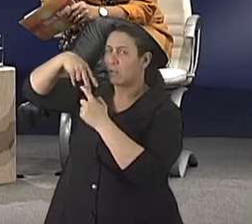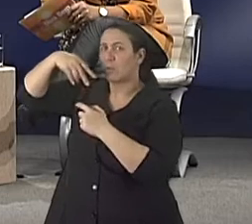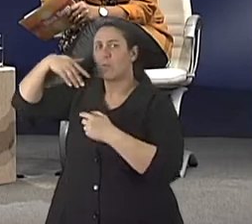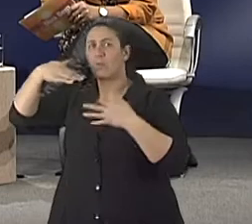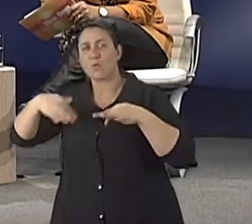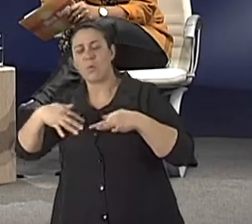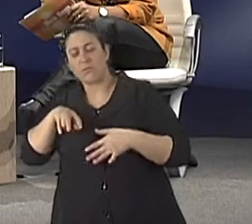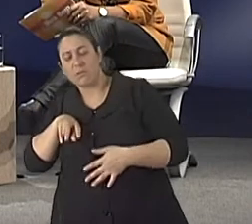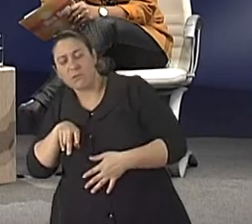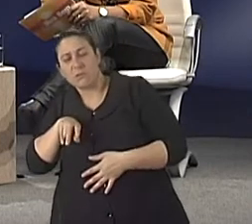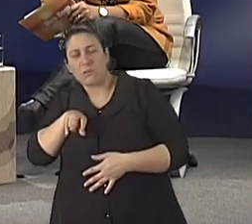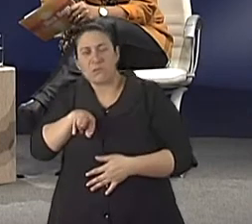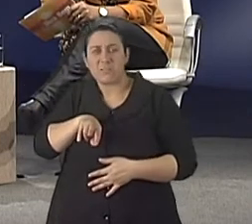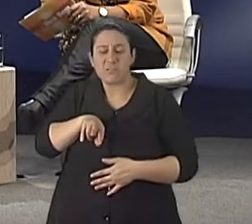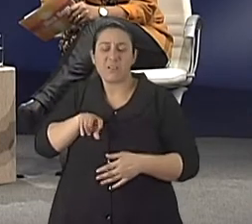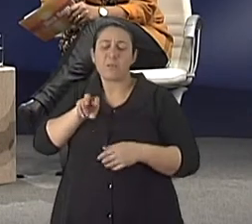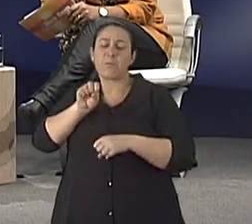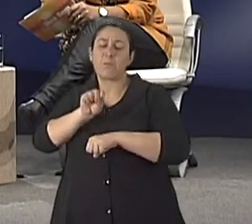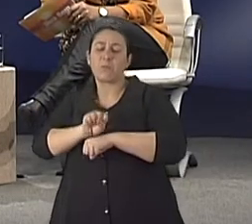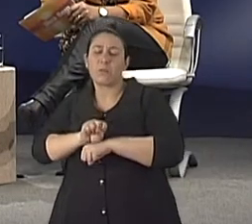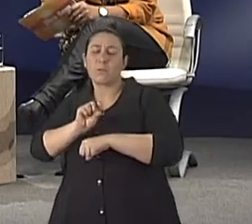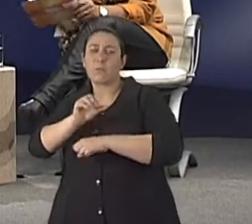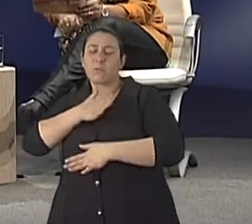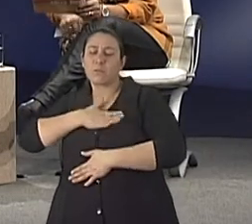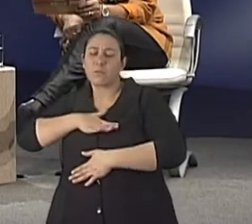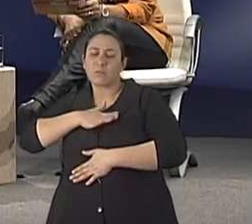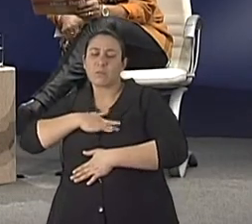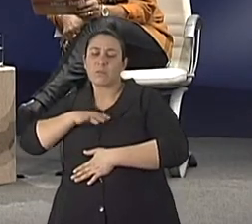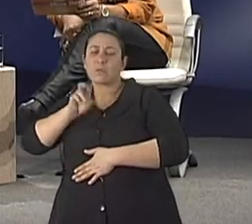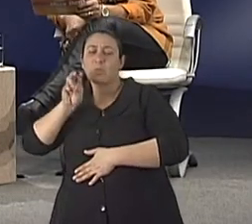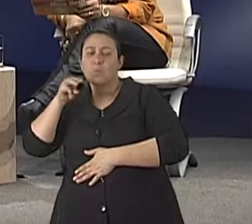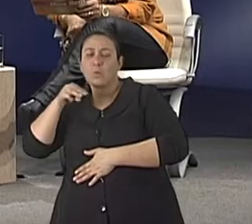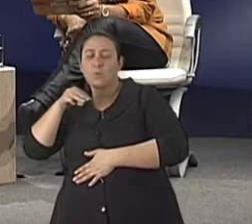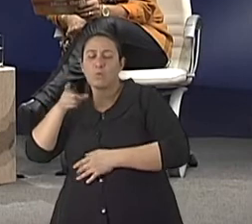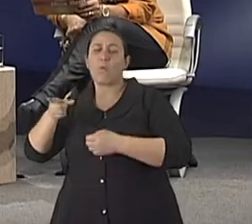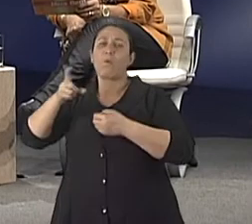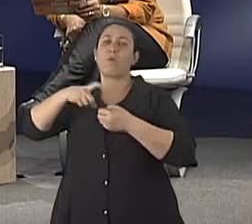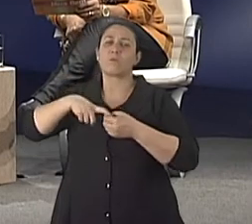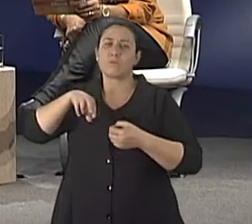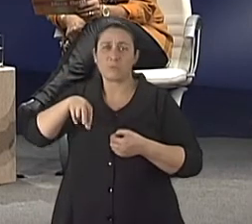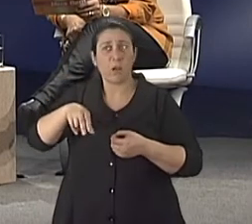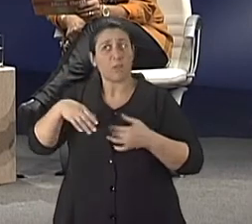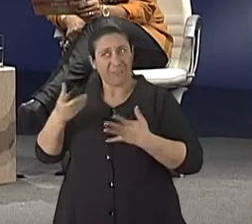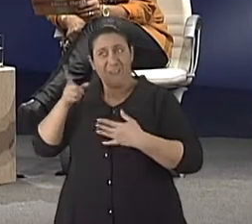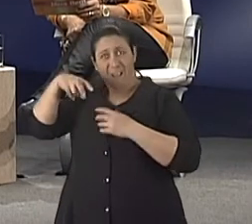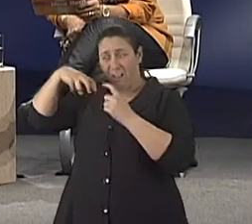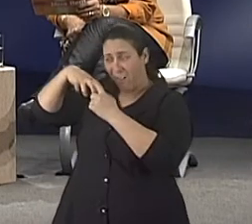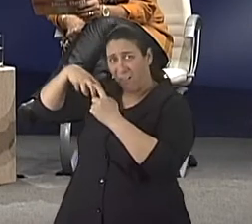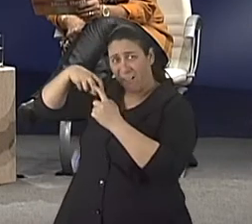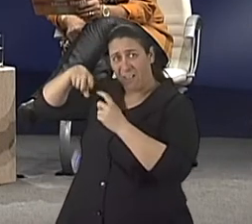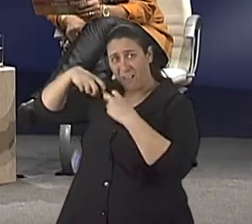dores nas pernas tem que parar cinco das 12 continua caminhando tão específica no joelho não quer dizer que seja bom não quer dizer que seja